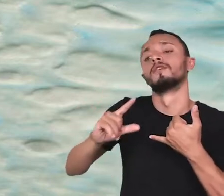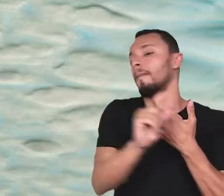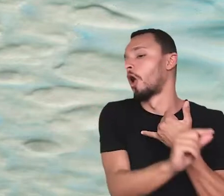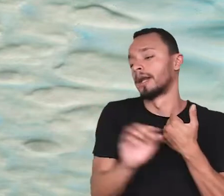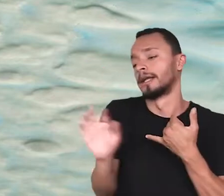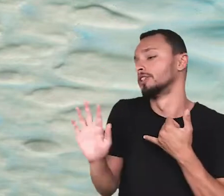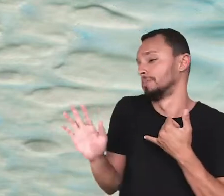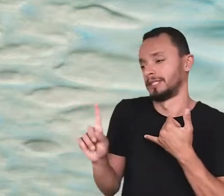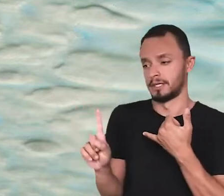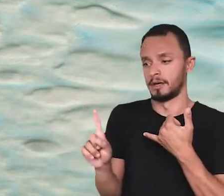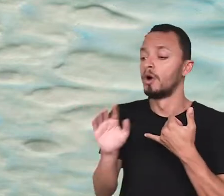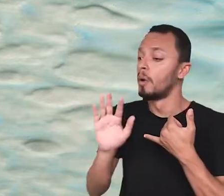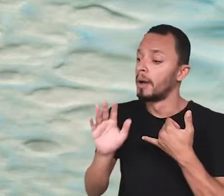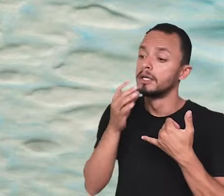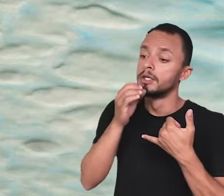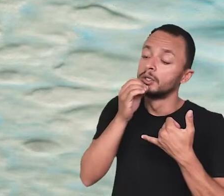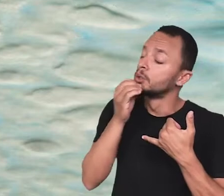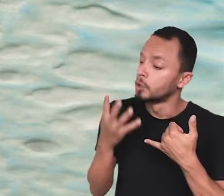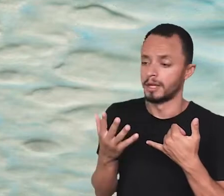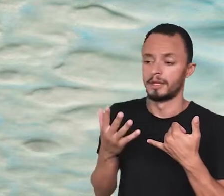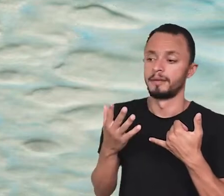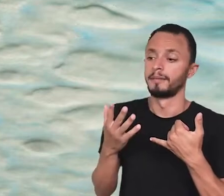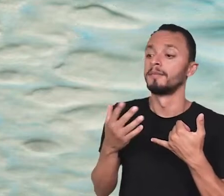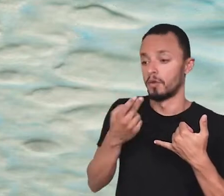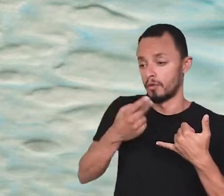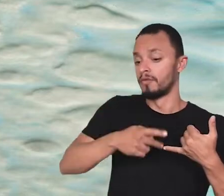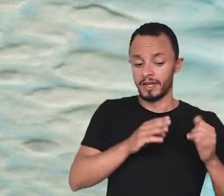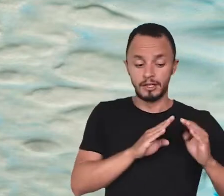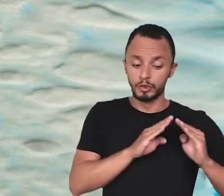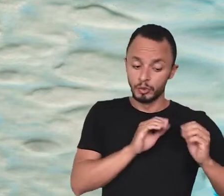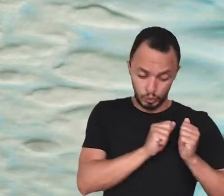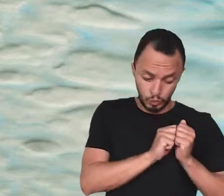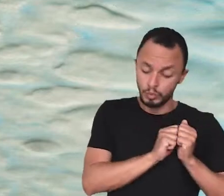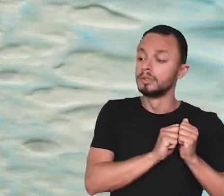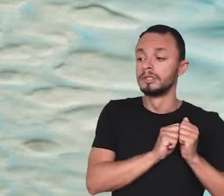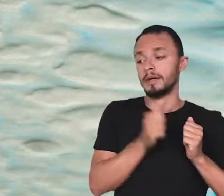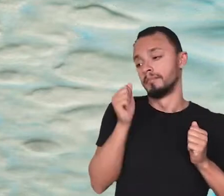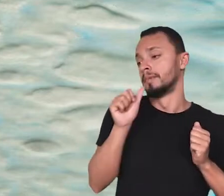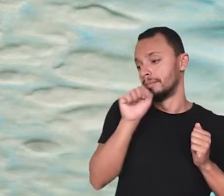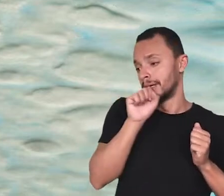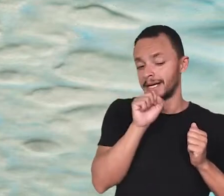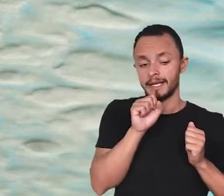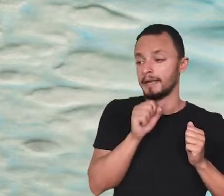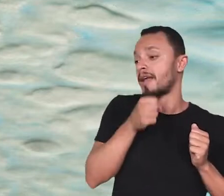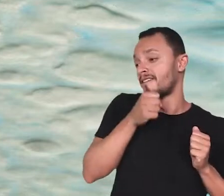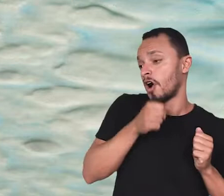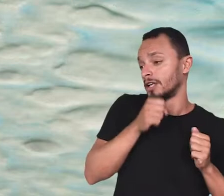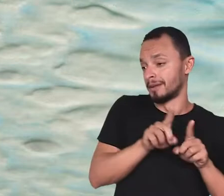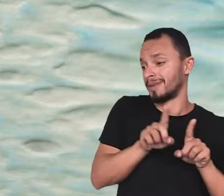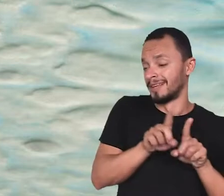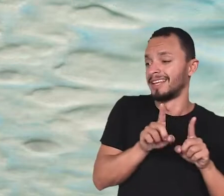bem. Vou trabalhar com ela aqui, vamos morar juntas. A gente mais a minha avó.